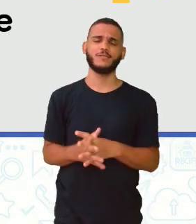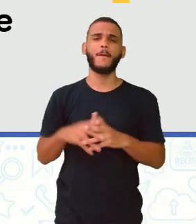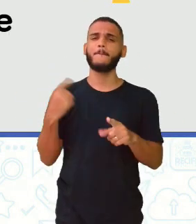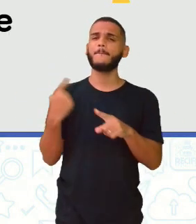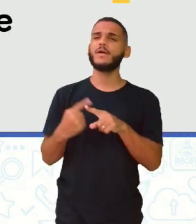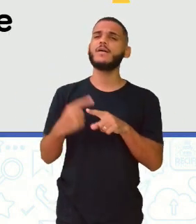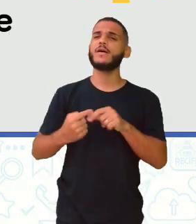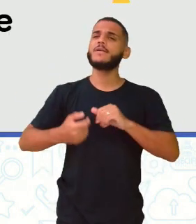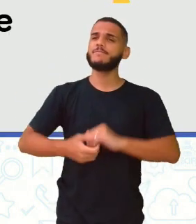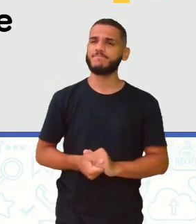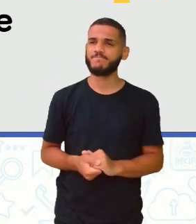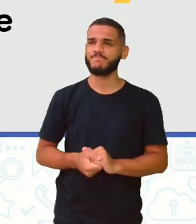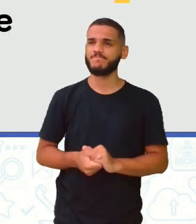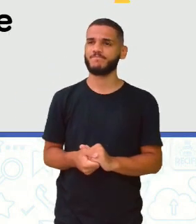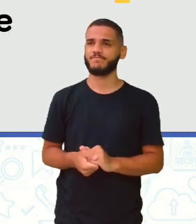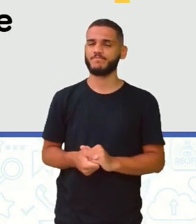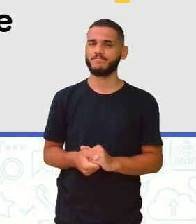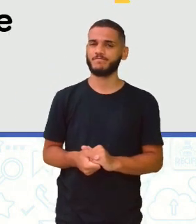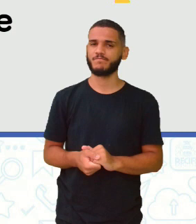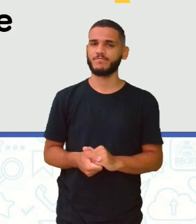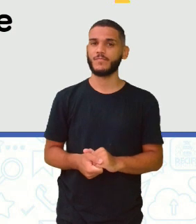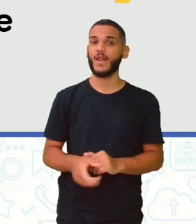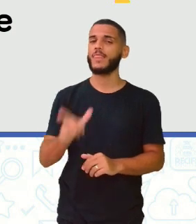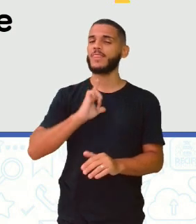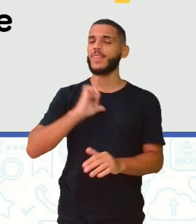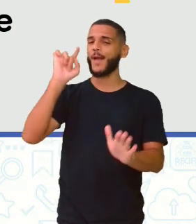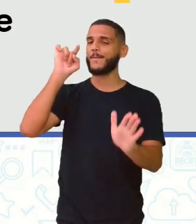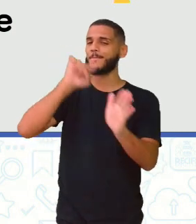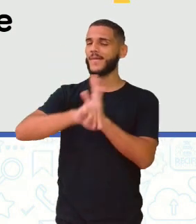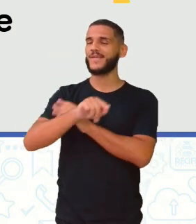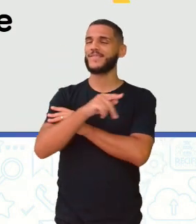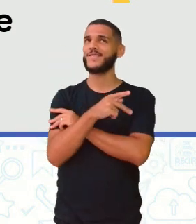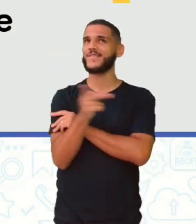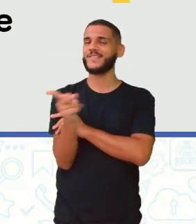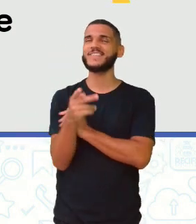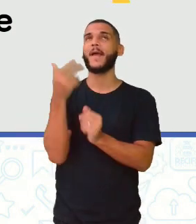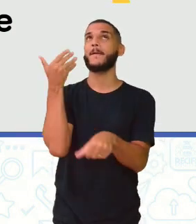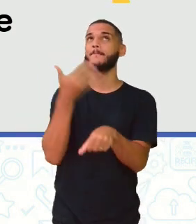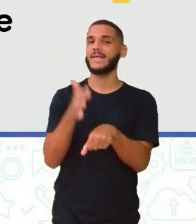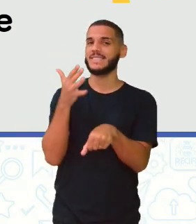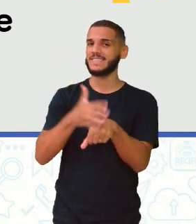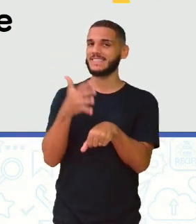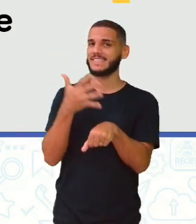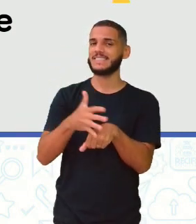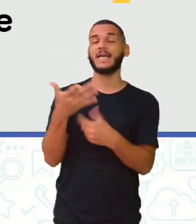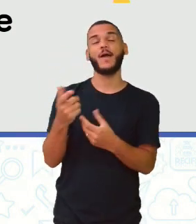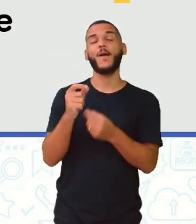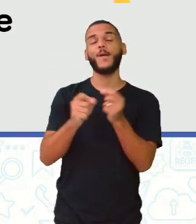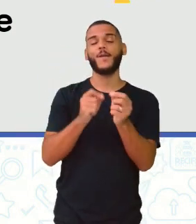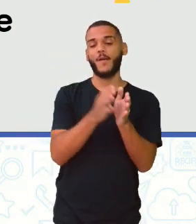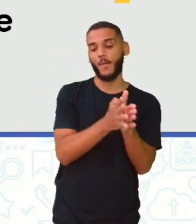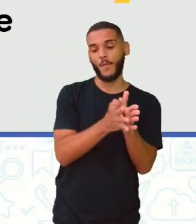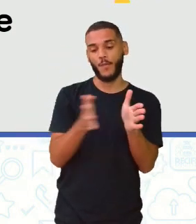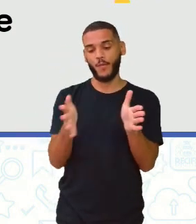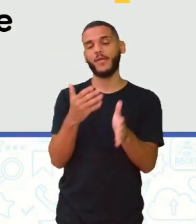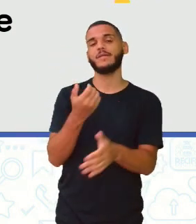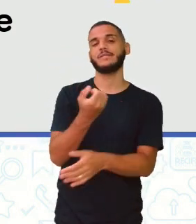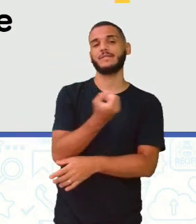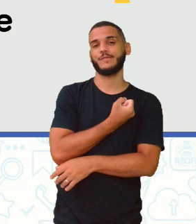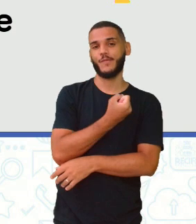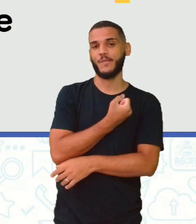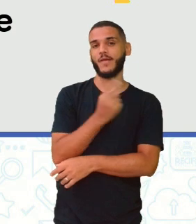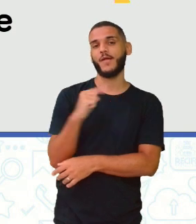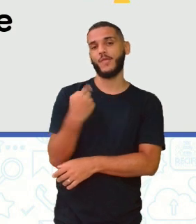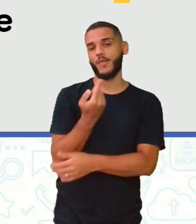Porque, mais adiante, eu vou botar uma questão para a gente praticar a questão de sequência numérica que a gente começou a